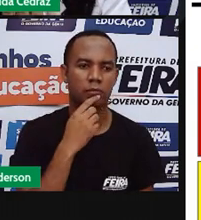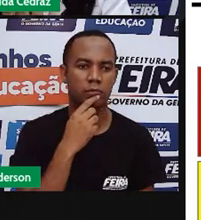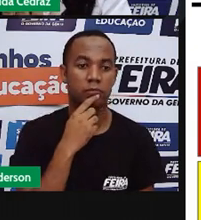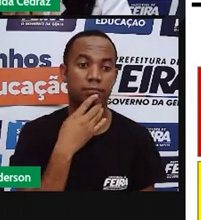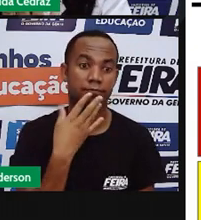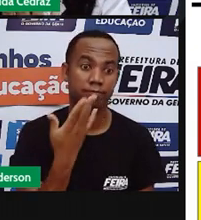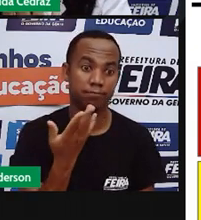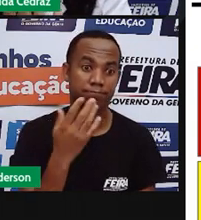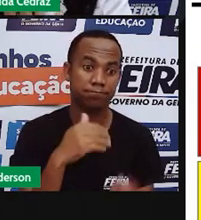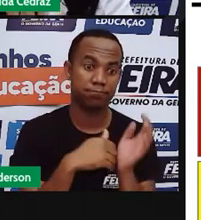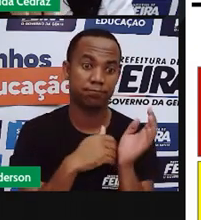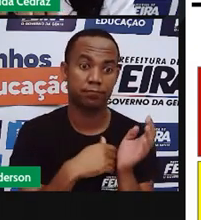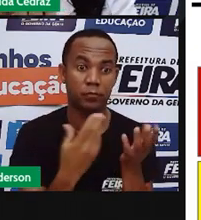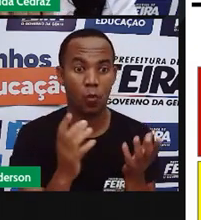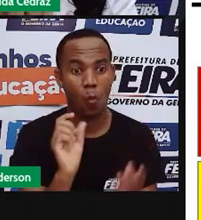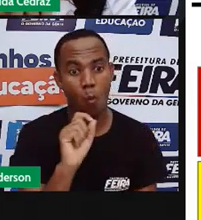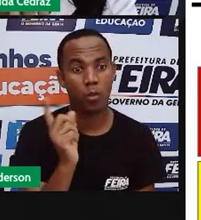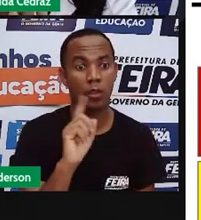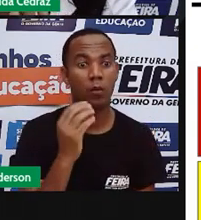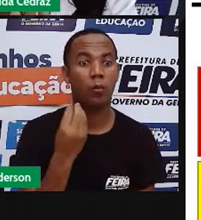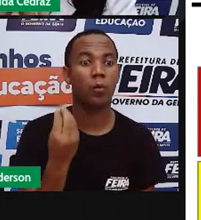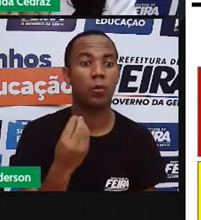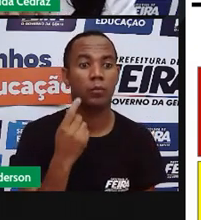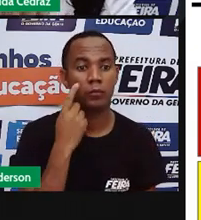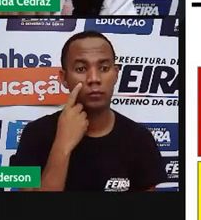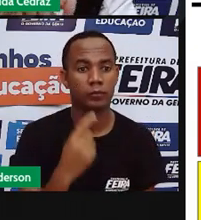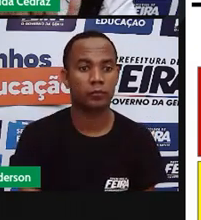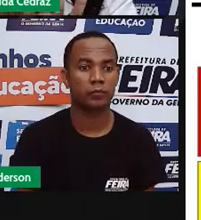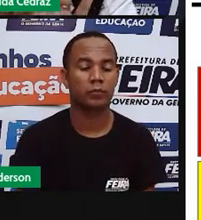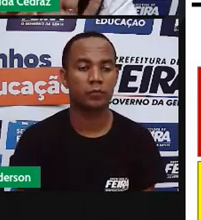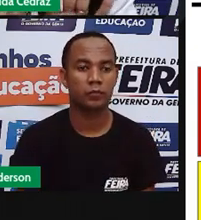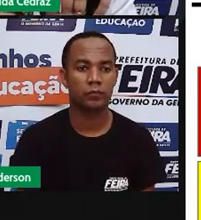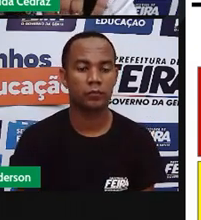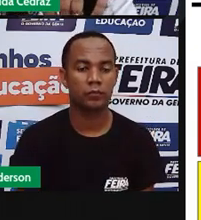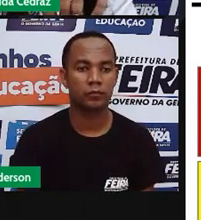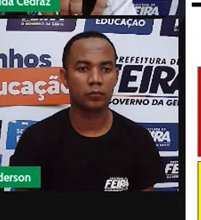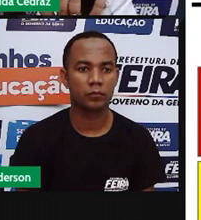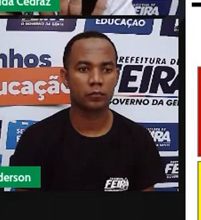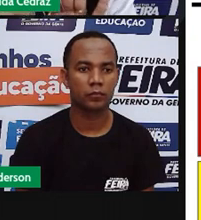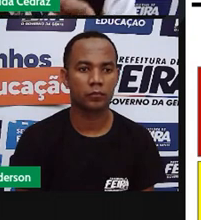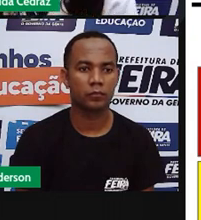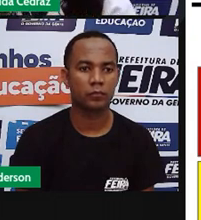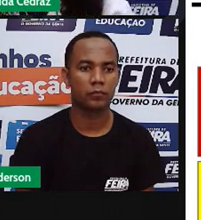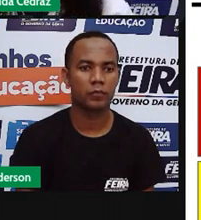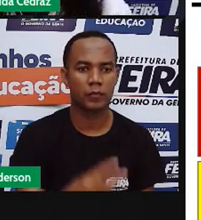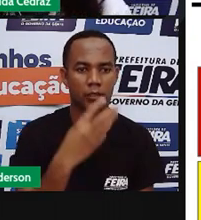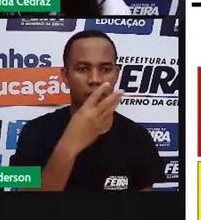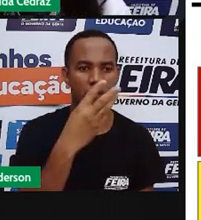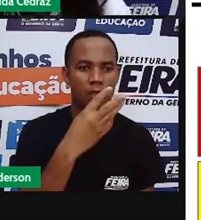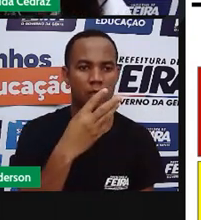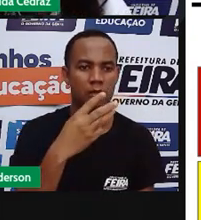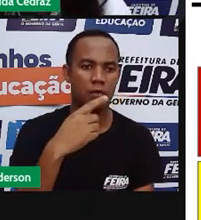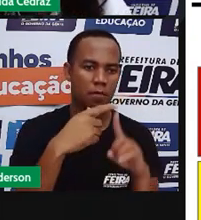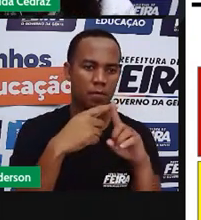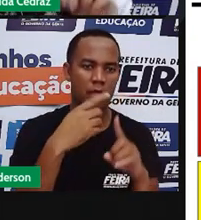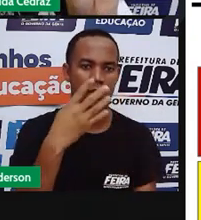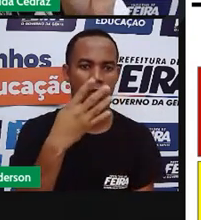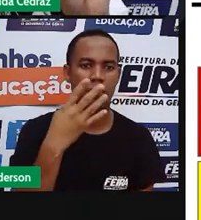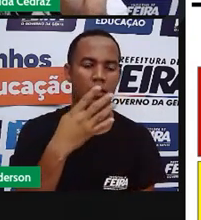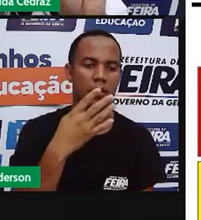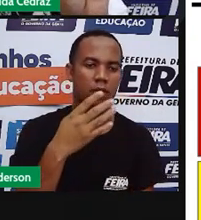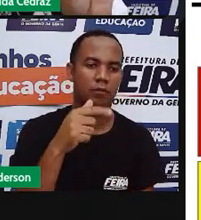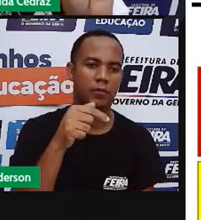nossa sequência. Ó, 3 mais 4, 7. Então, agora vamos fazer